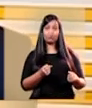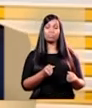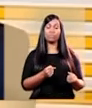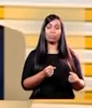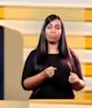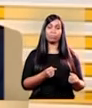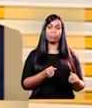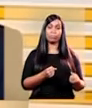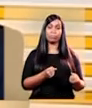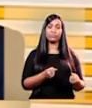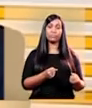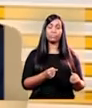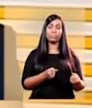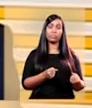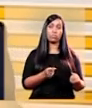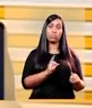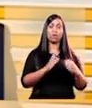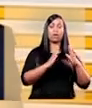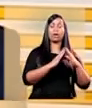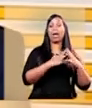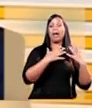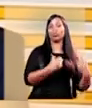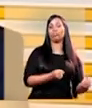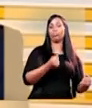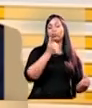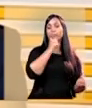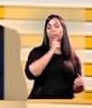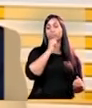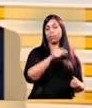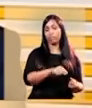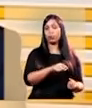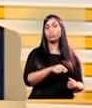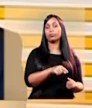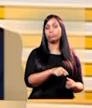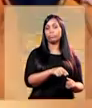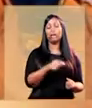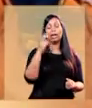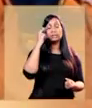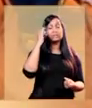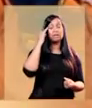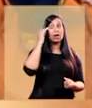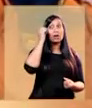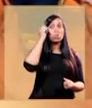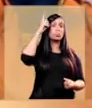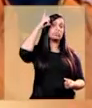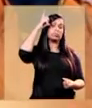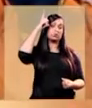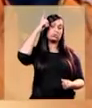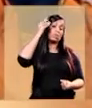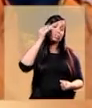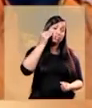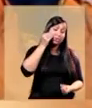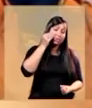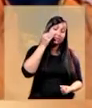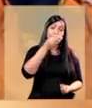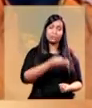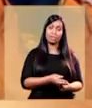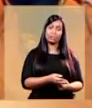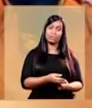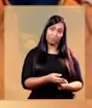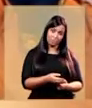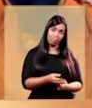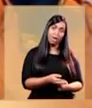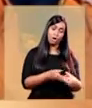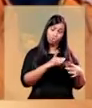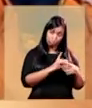assumir a maternidade. Certo. Não é doar, não é isso, é assumir a maternidade, as responsabilidades. Exato, e outra, e tentar prover aquilo que